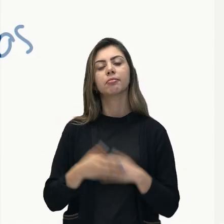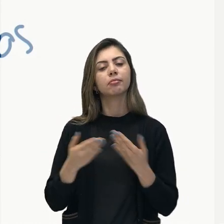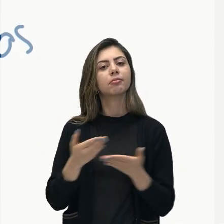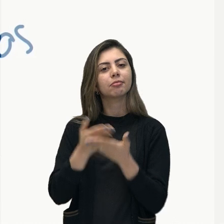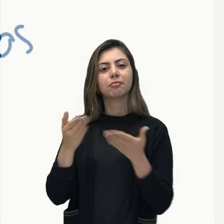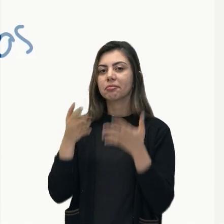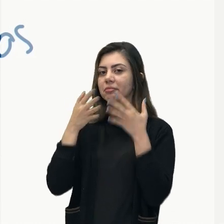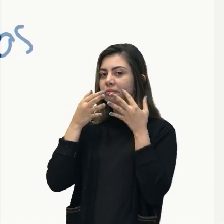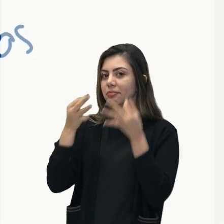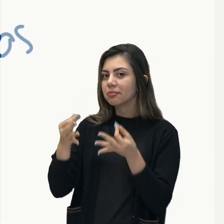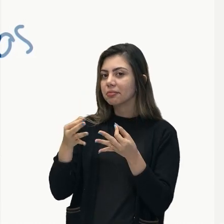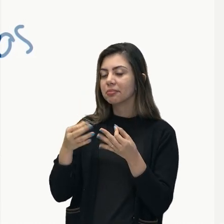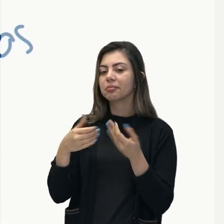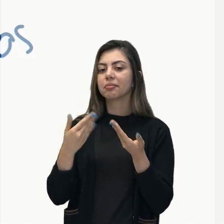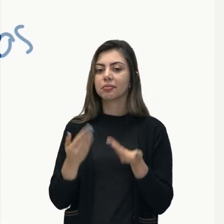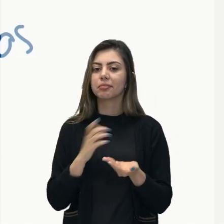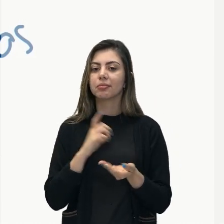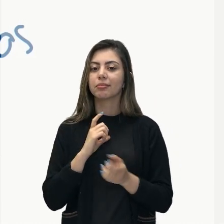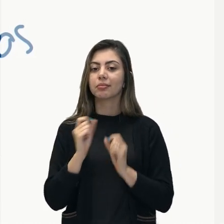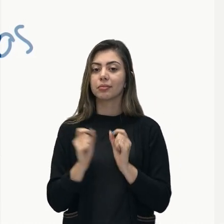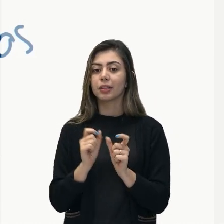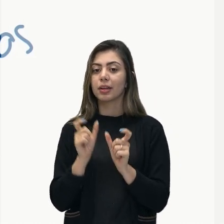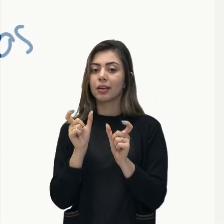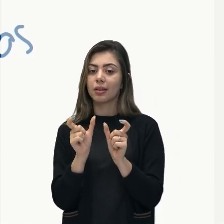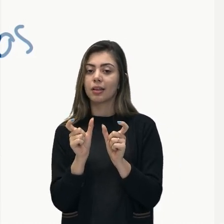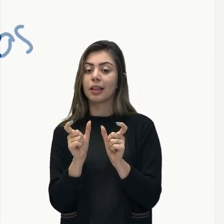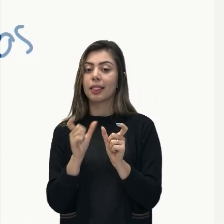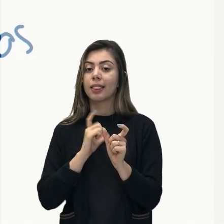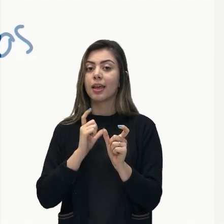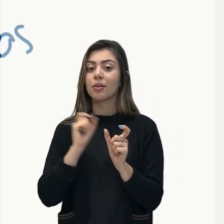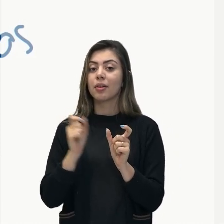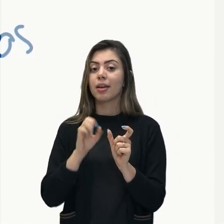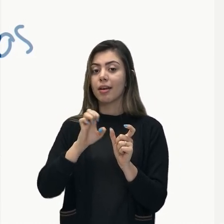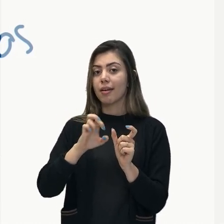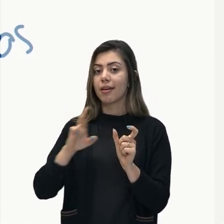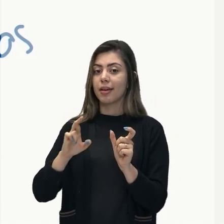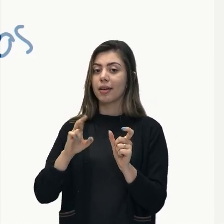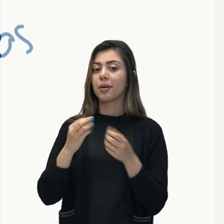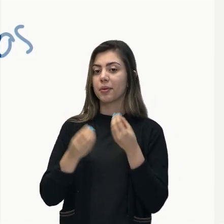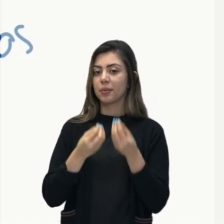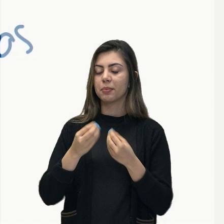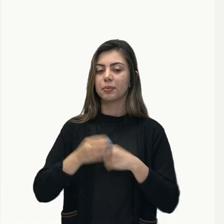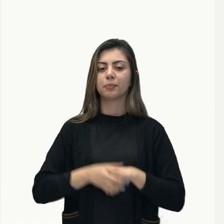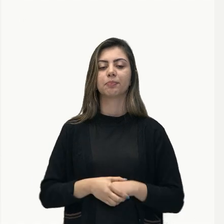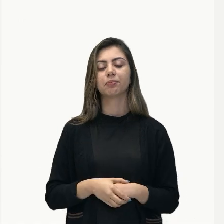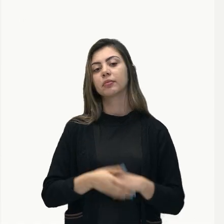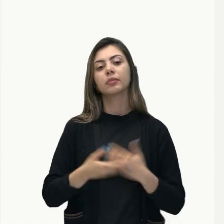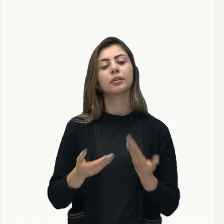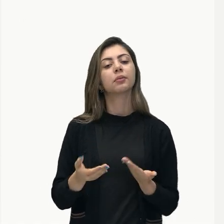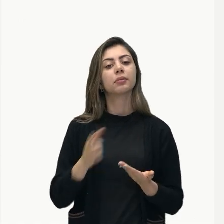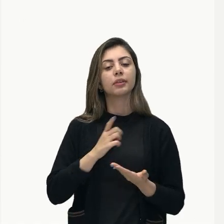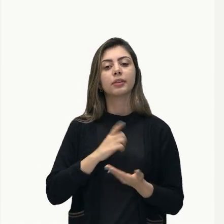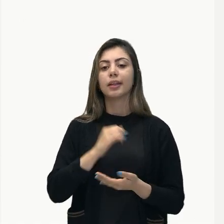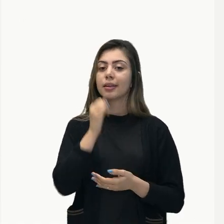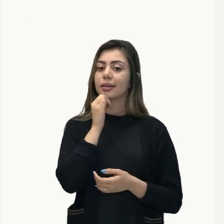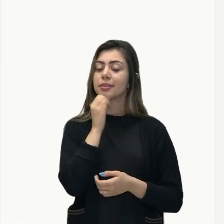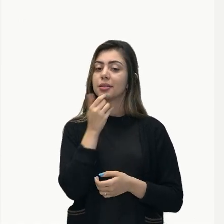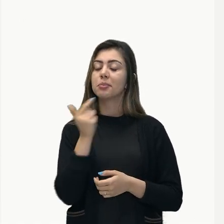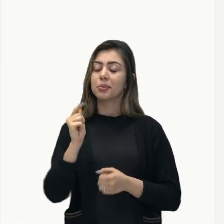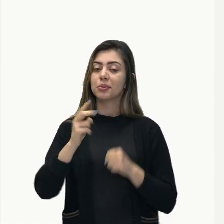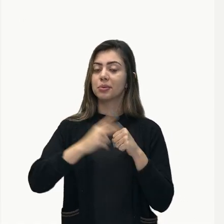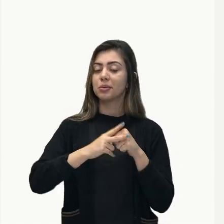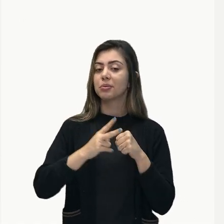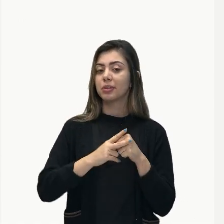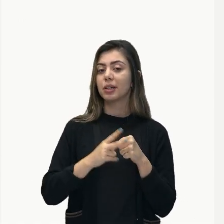Perceberam? Pegou carona na segunda terminação dos verbos terminados em ER. E aí nós temos mais alguns exemplos desse verbo,